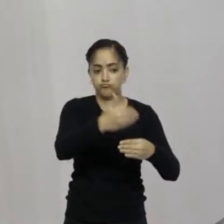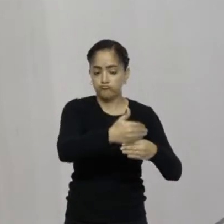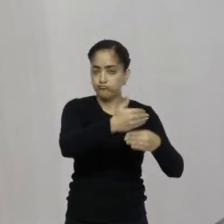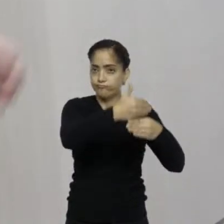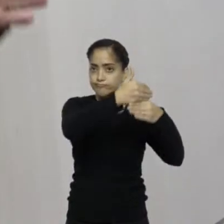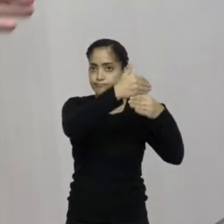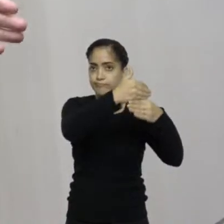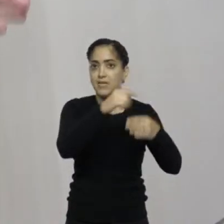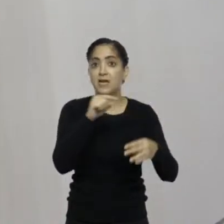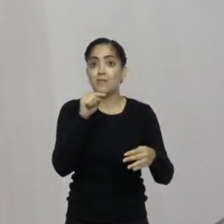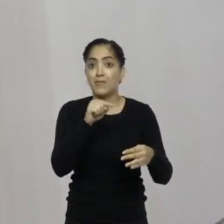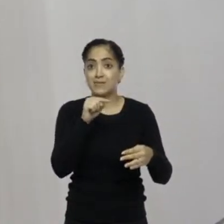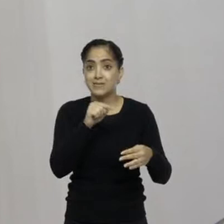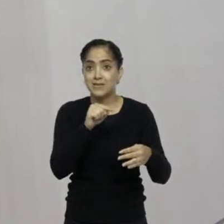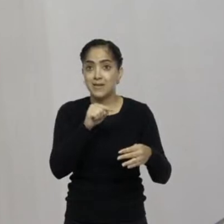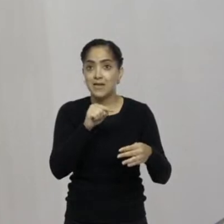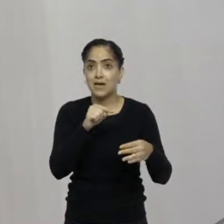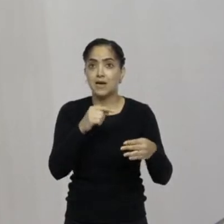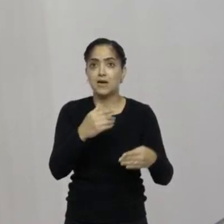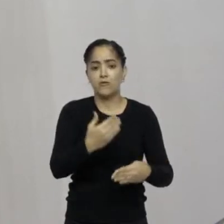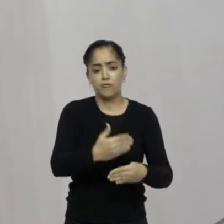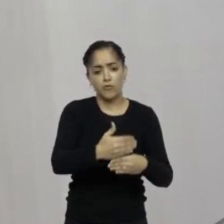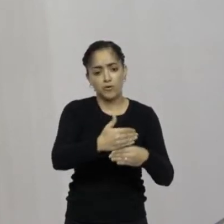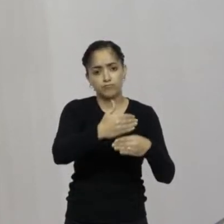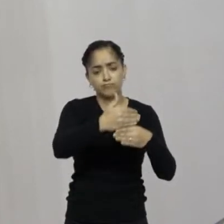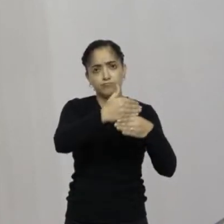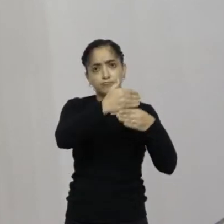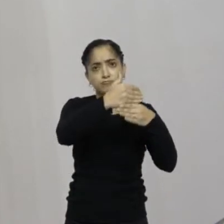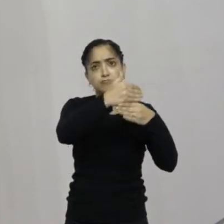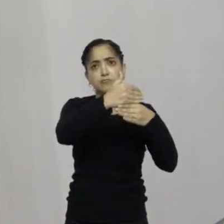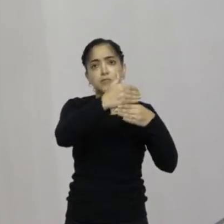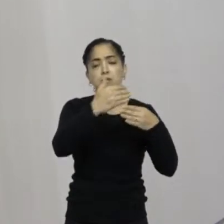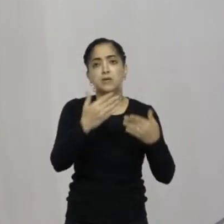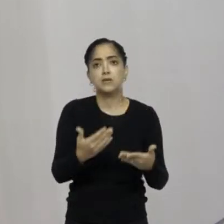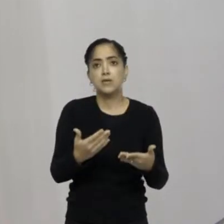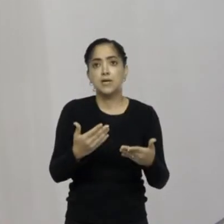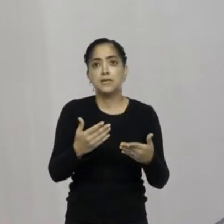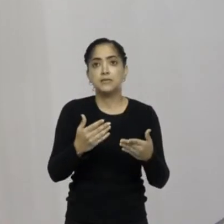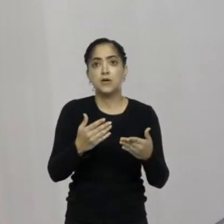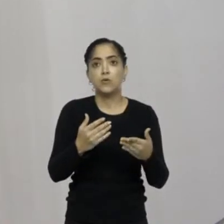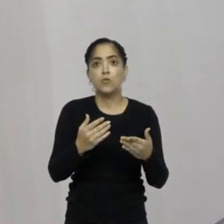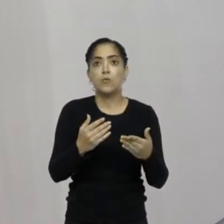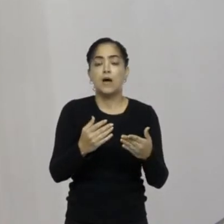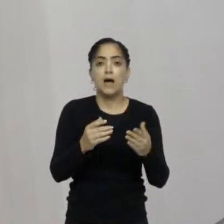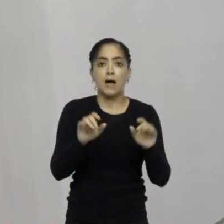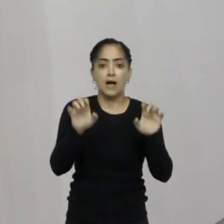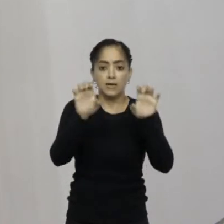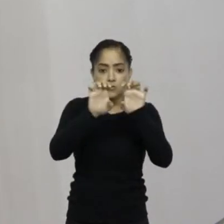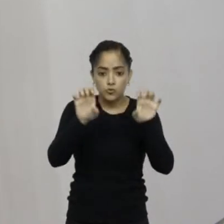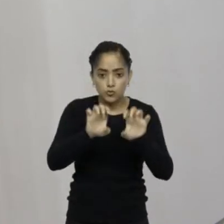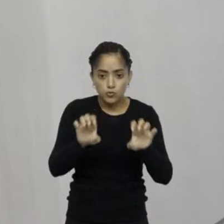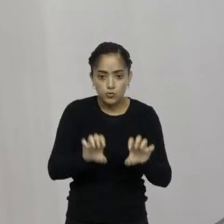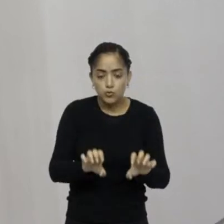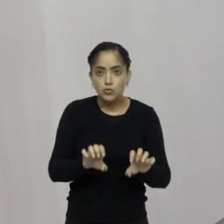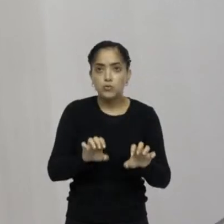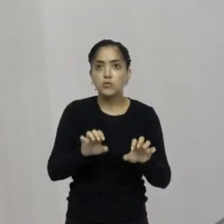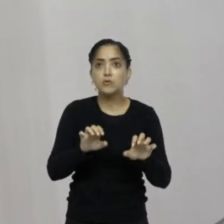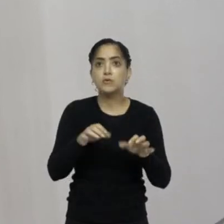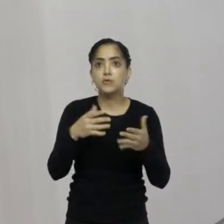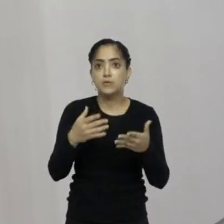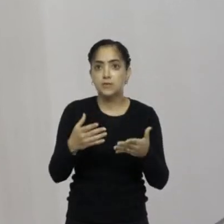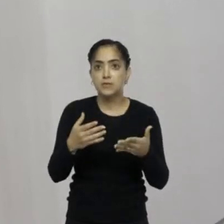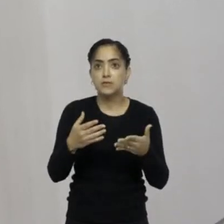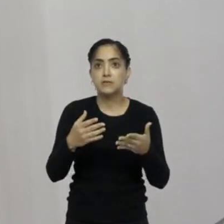aquela barragem foi engordada para fazer a sobrelevação, então, estruturalmente, ela tem uma estrutura